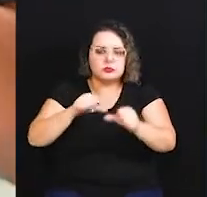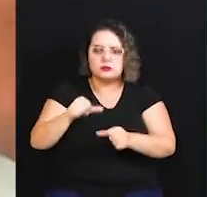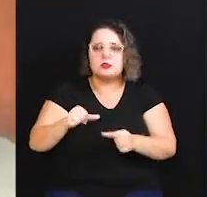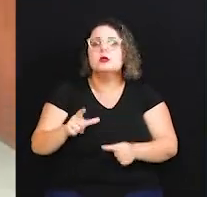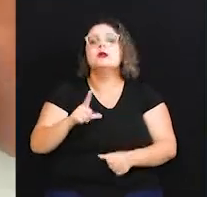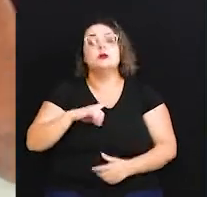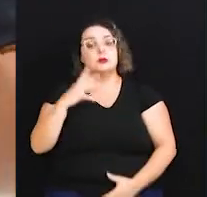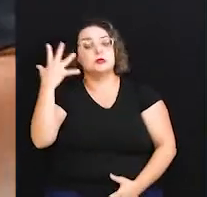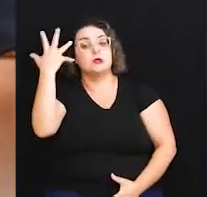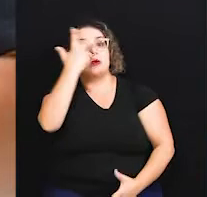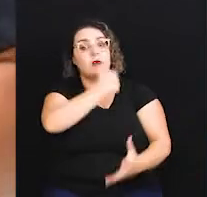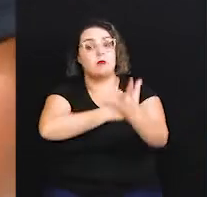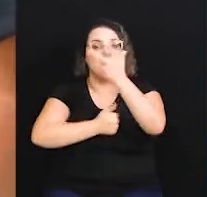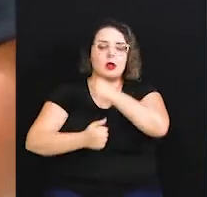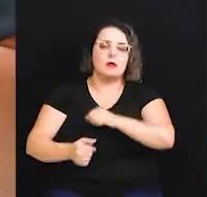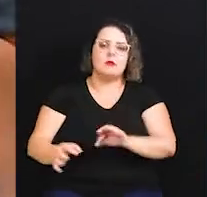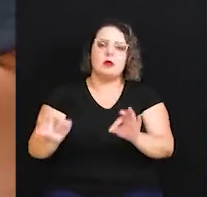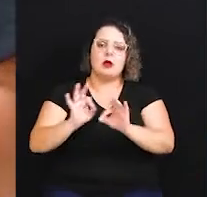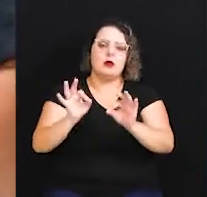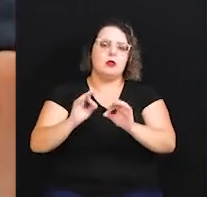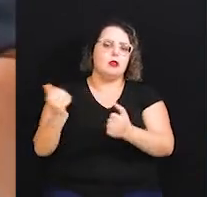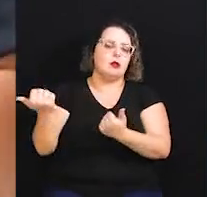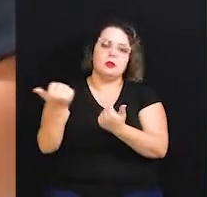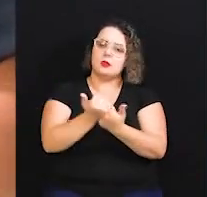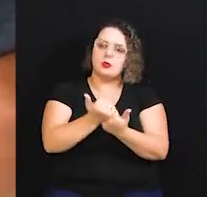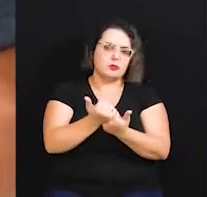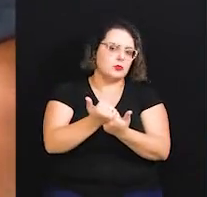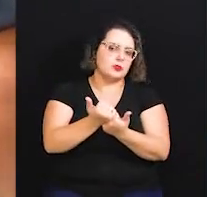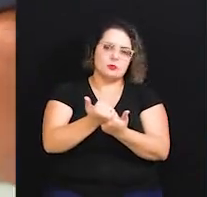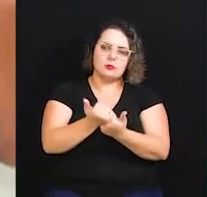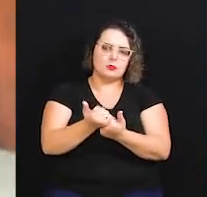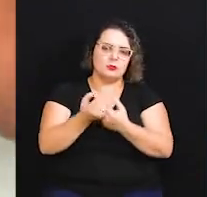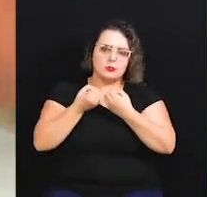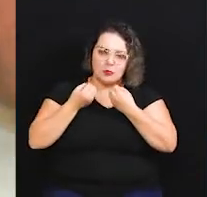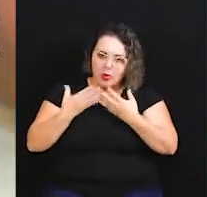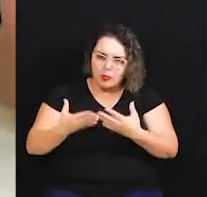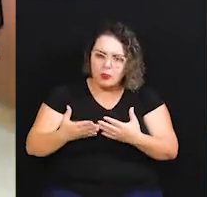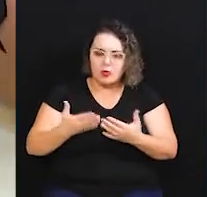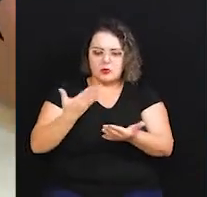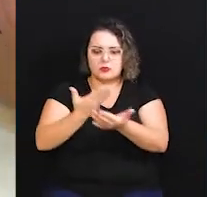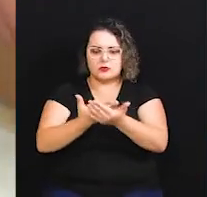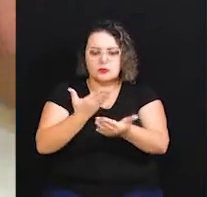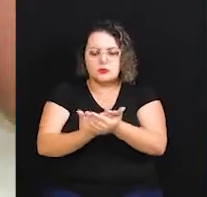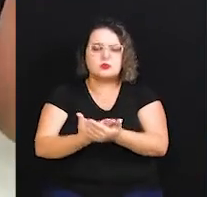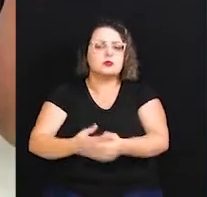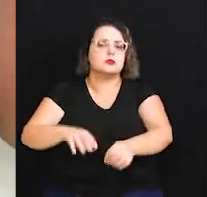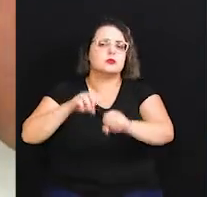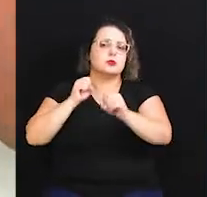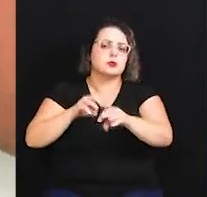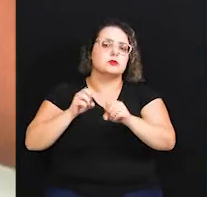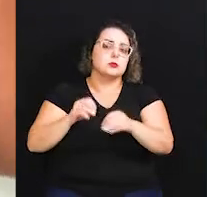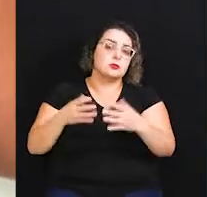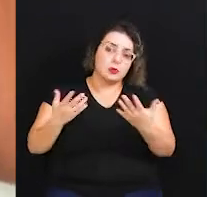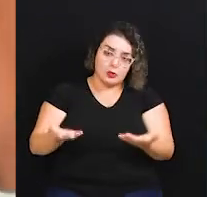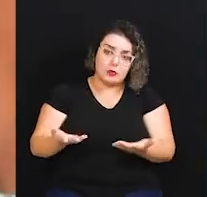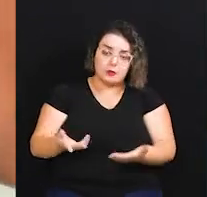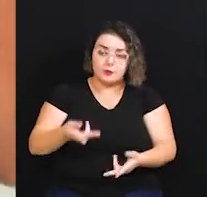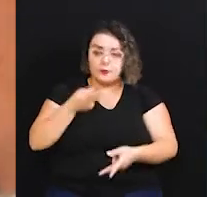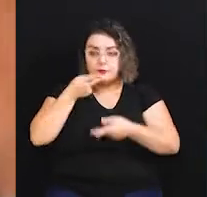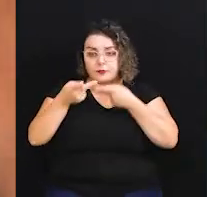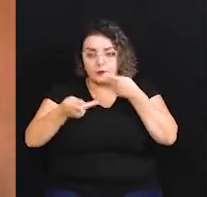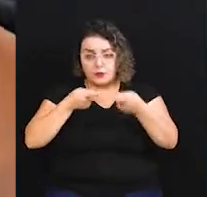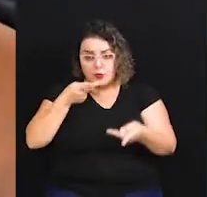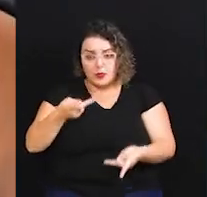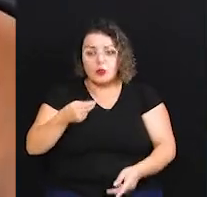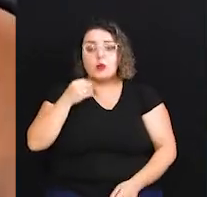transforma, a música tem toda essa beleza, mas nada substitui a uma boa formação, uma boa educação. Eu